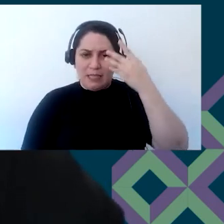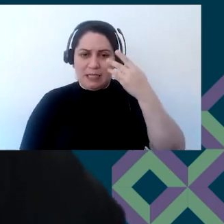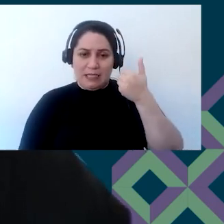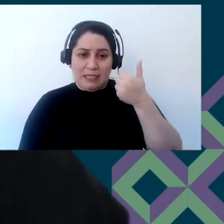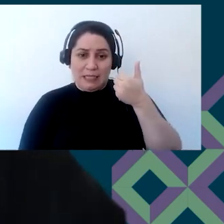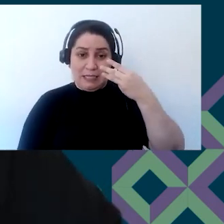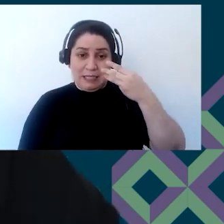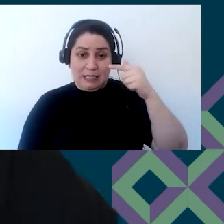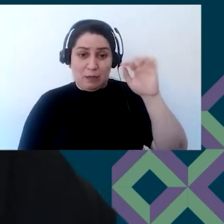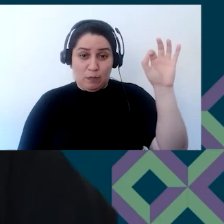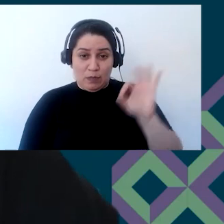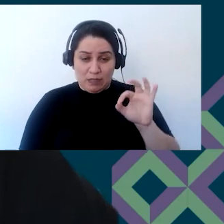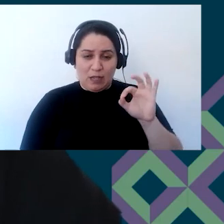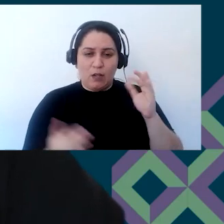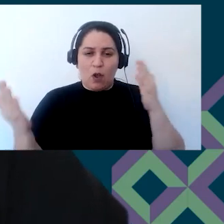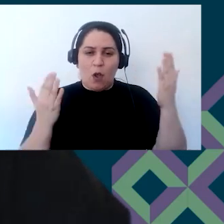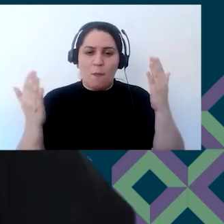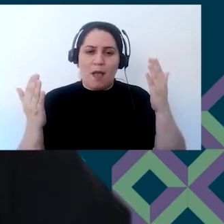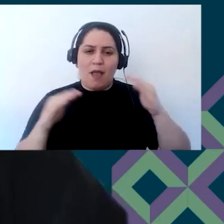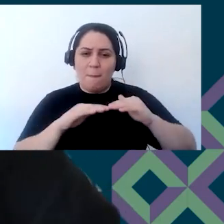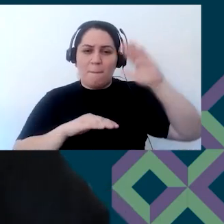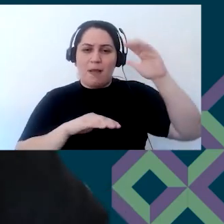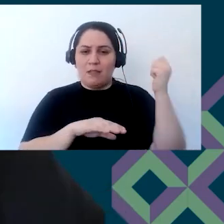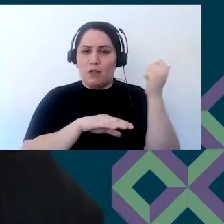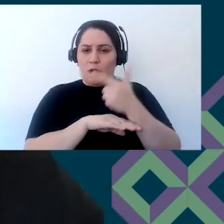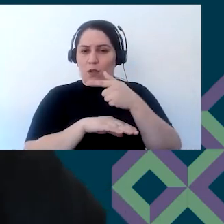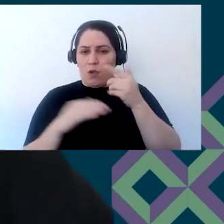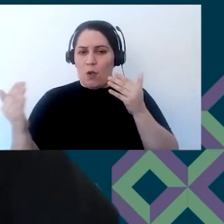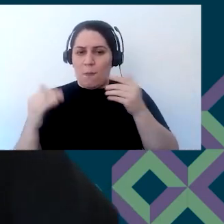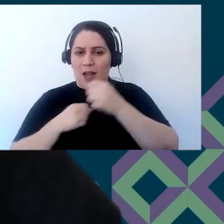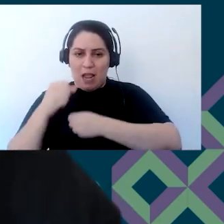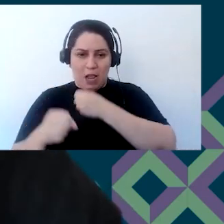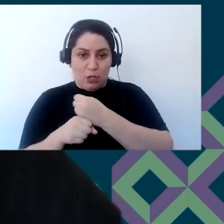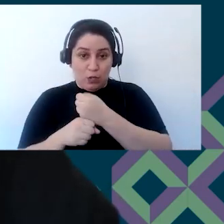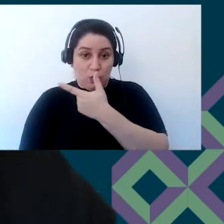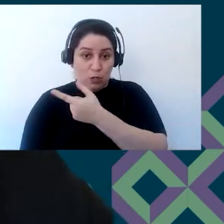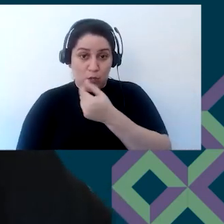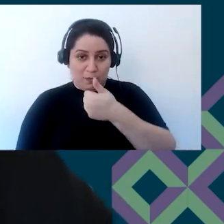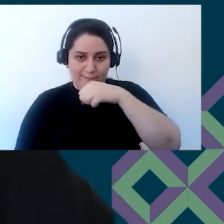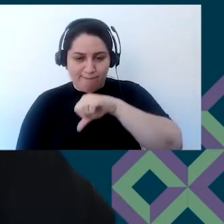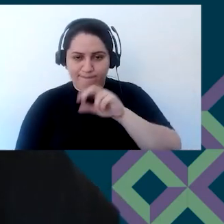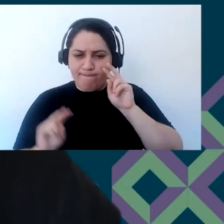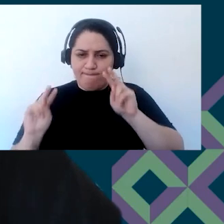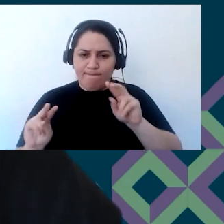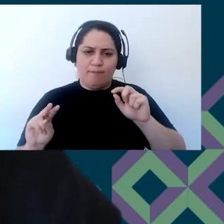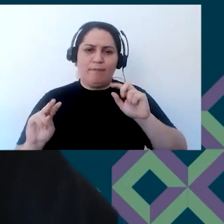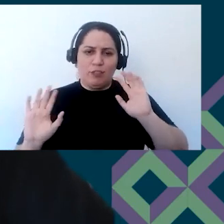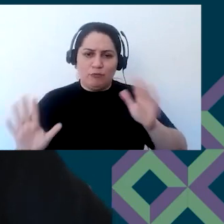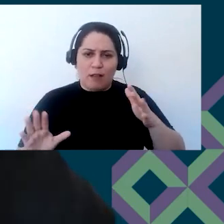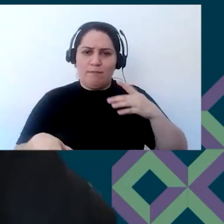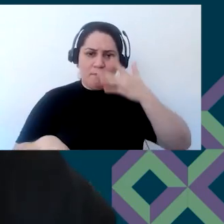387% em relação a todo o ano de 2019, por exemplo. Cada vez mais, o número de ataques